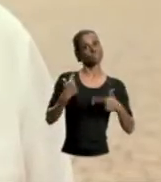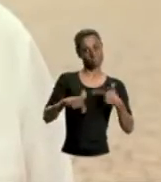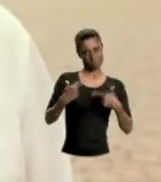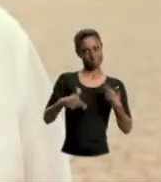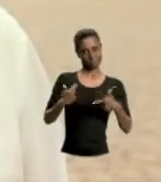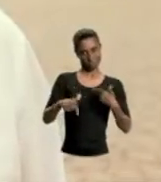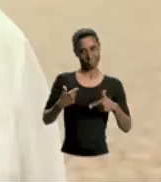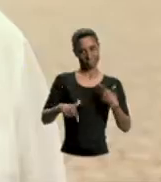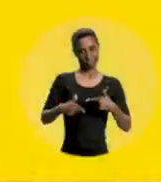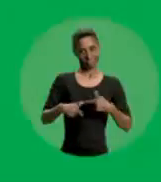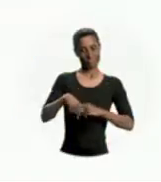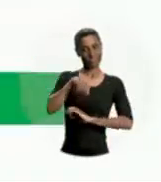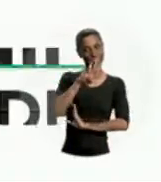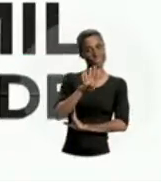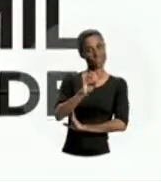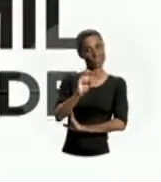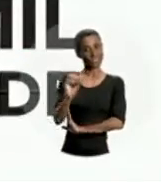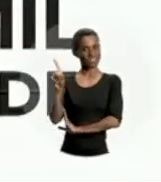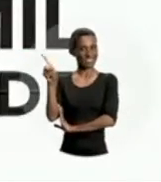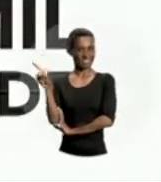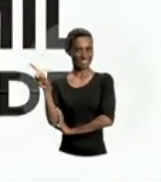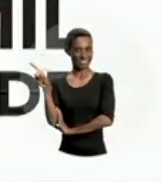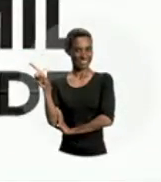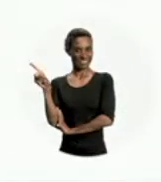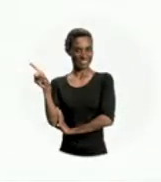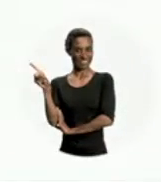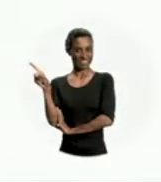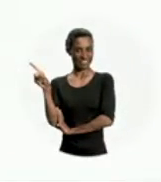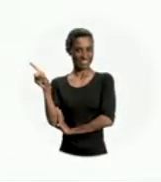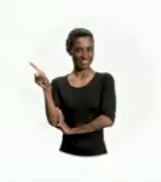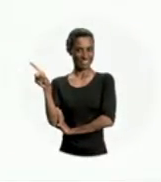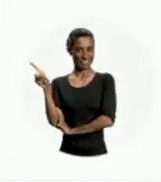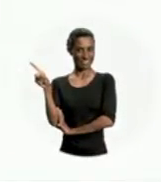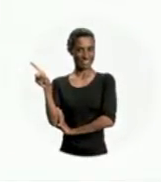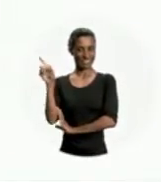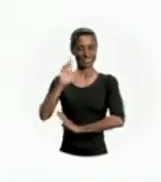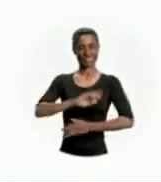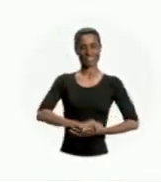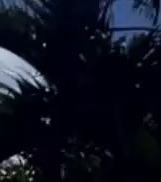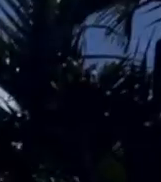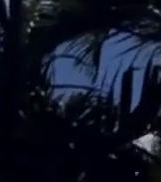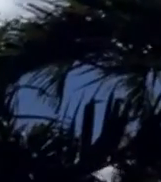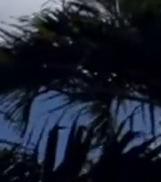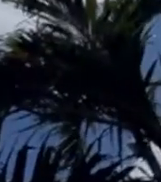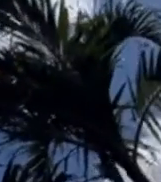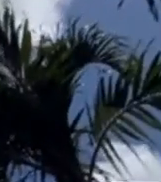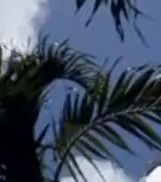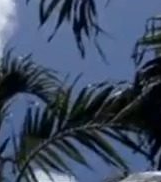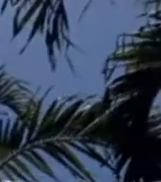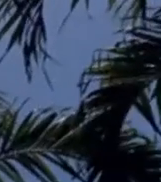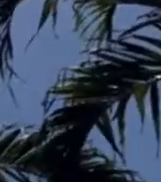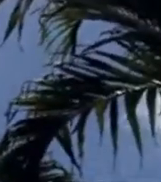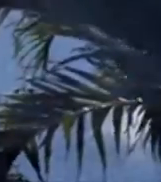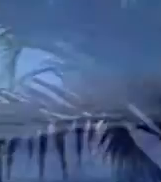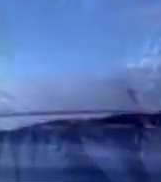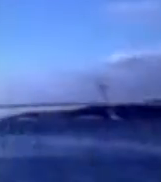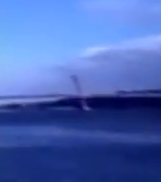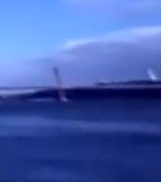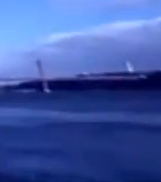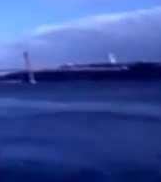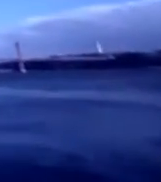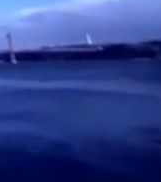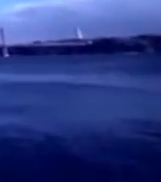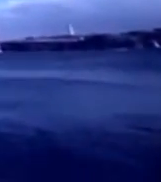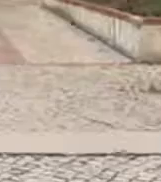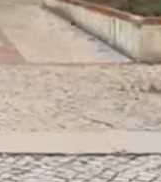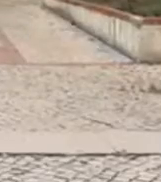o Senado para trabalhar para você. Vai de Beto Albuquerque 400 lá! E se o mundo fosse mais